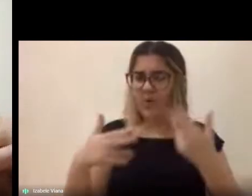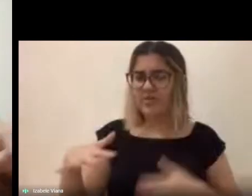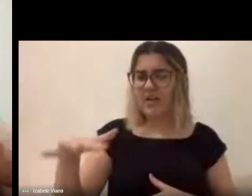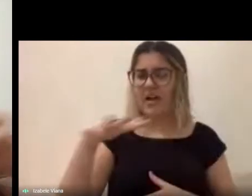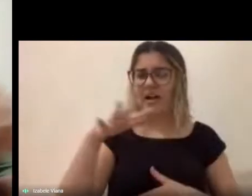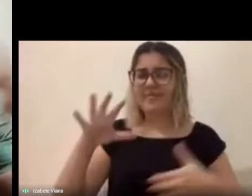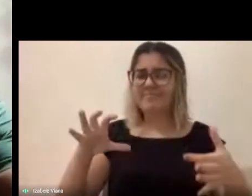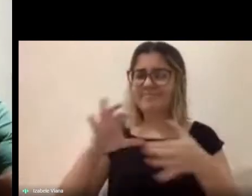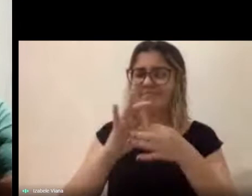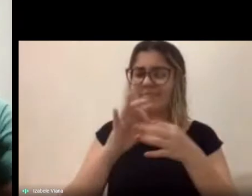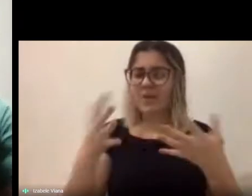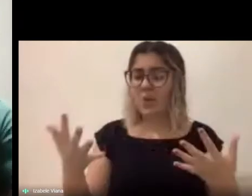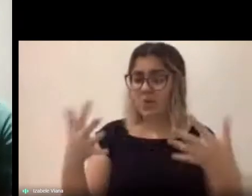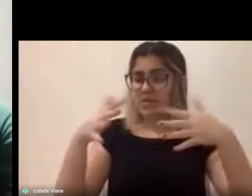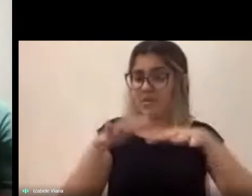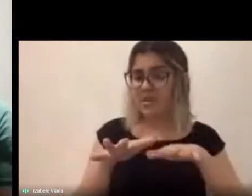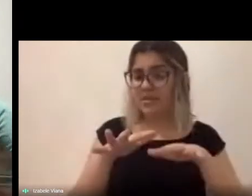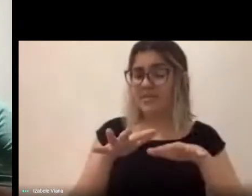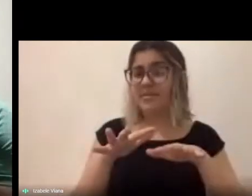Ela não tá dentro